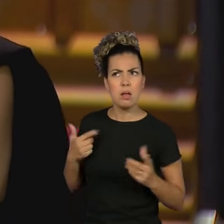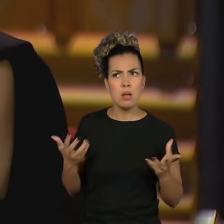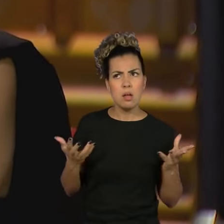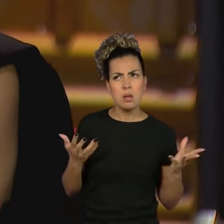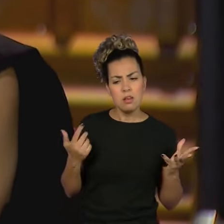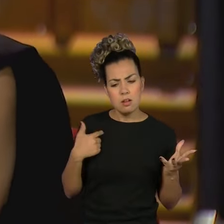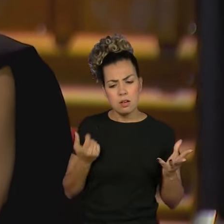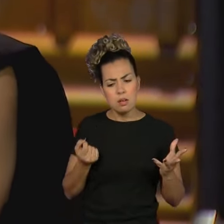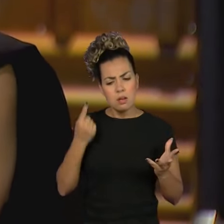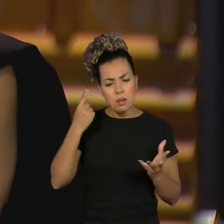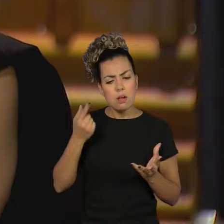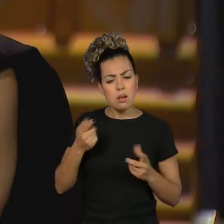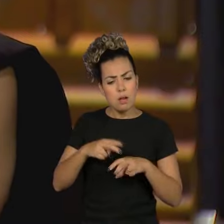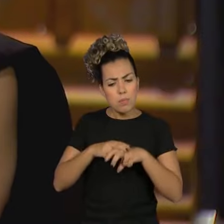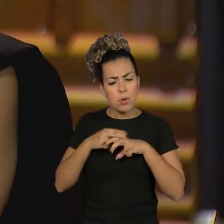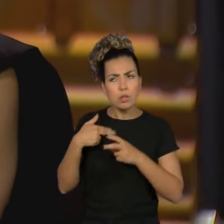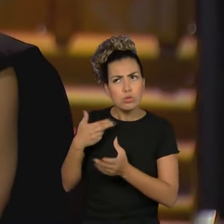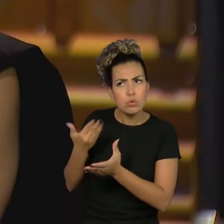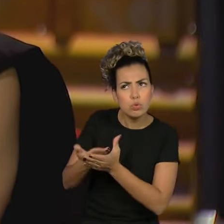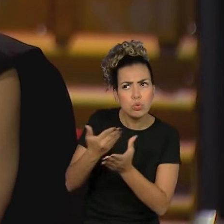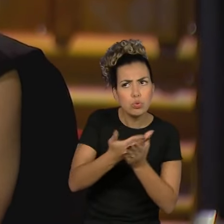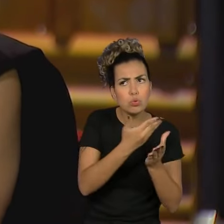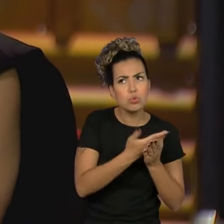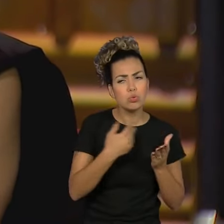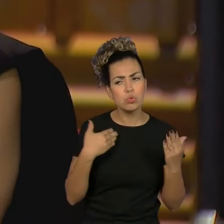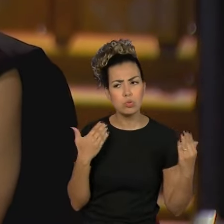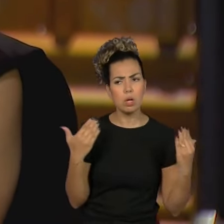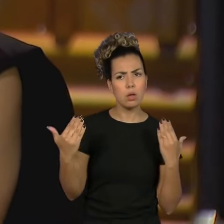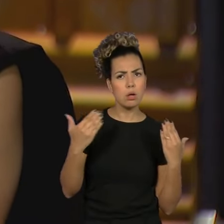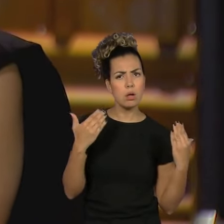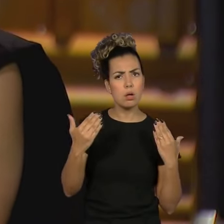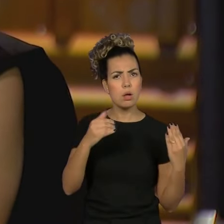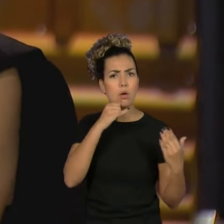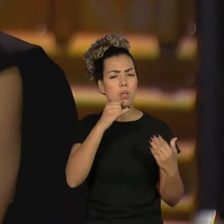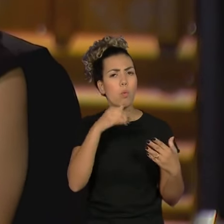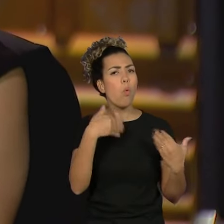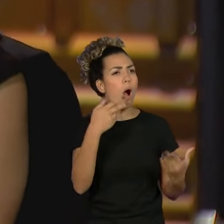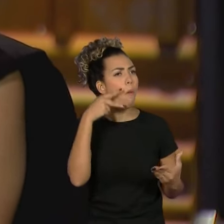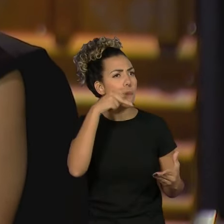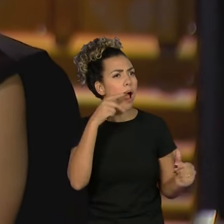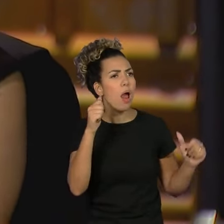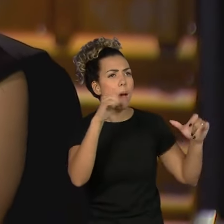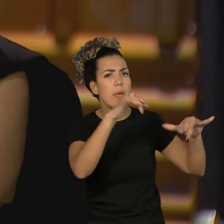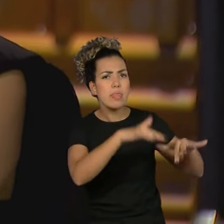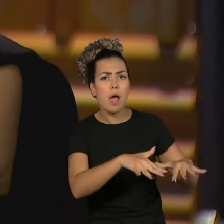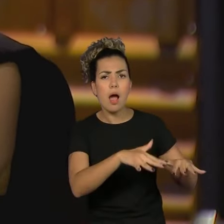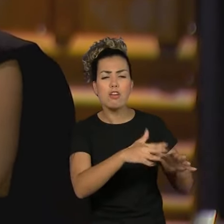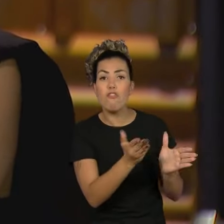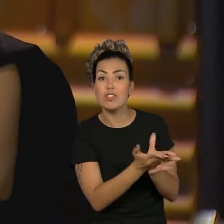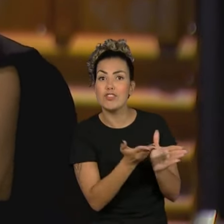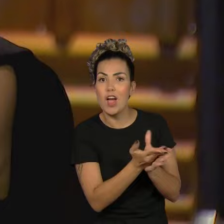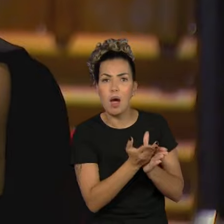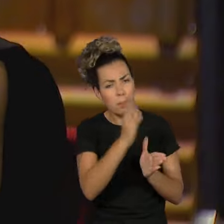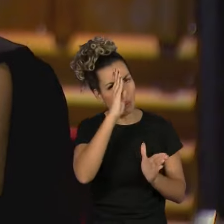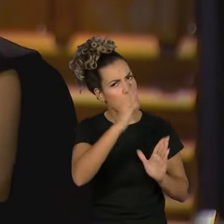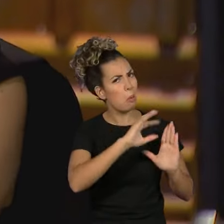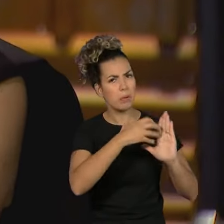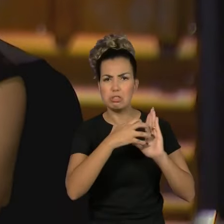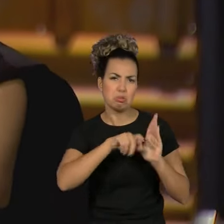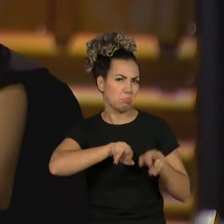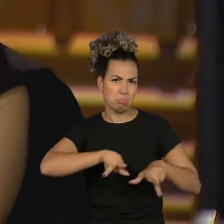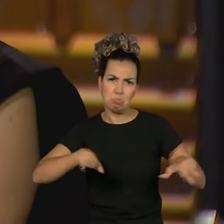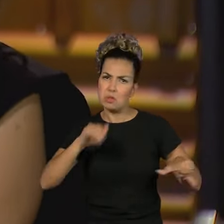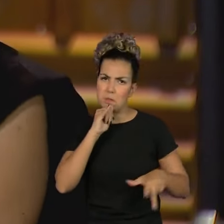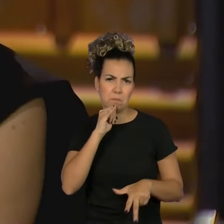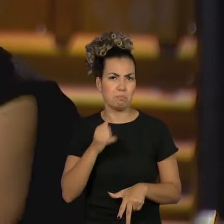estudar fui analisar parlamentares evangélicos de diferentes frentes de diferentes partidos eh de esquerda